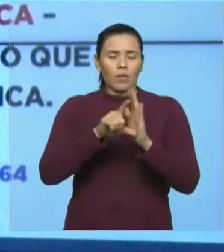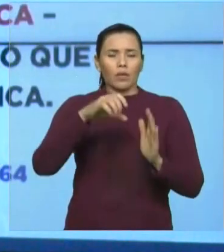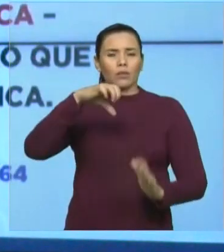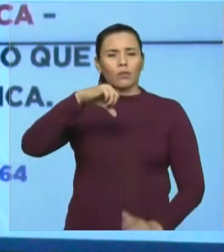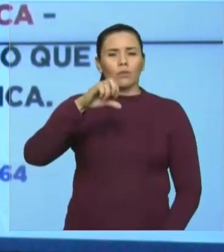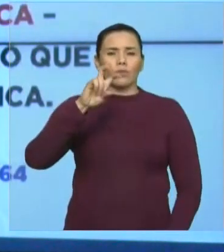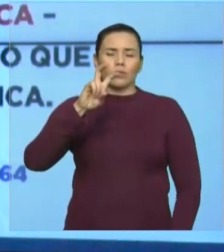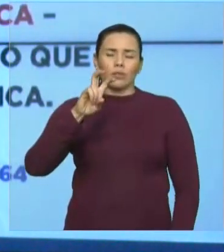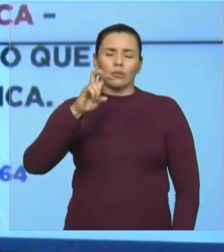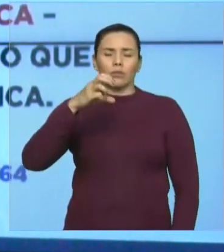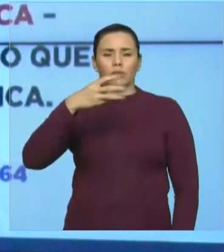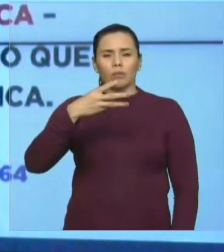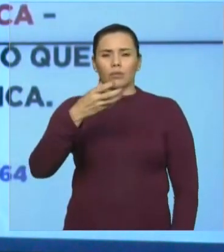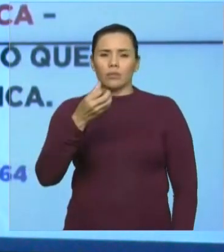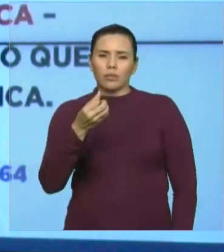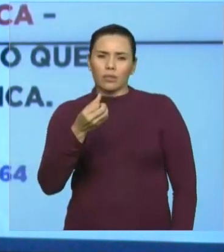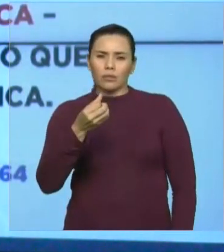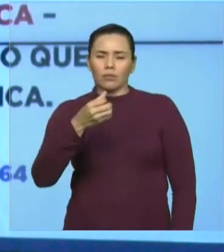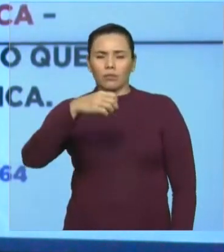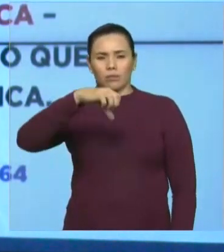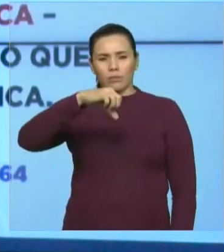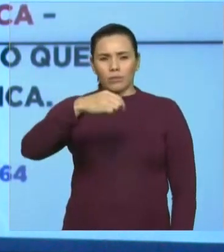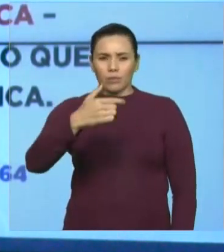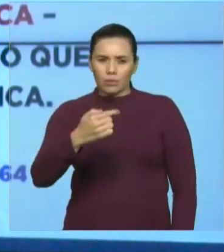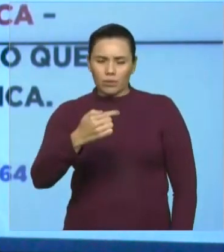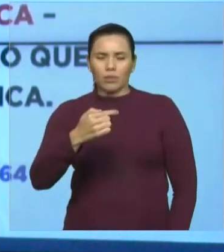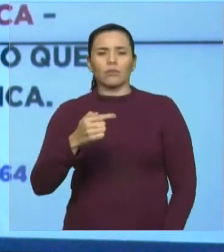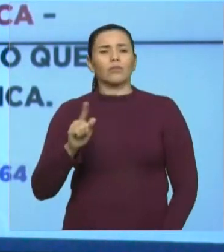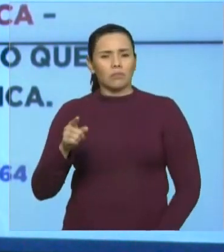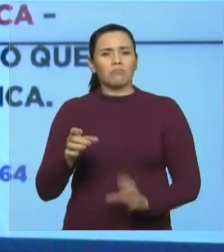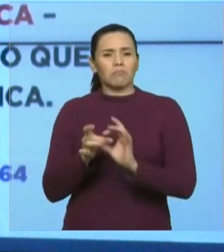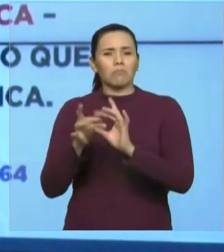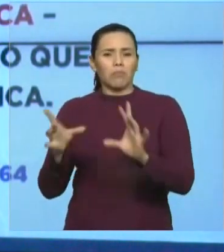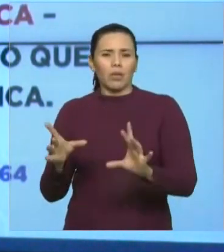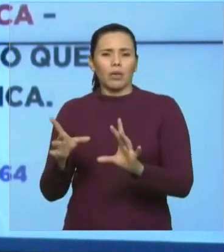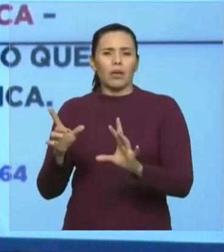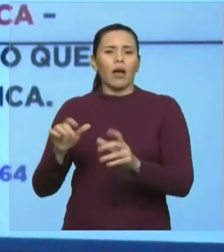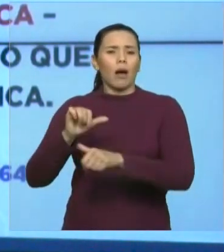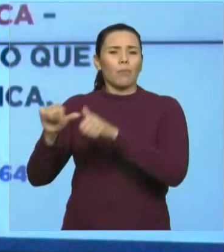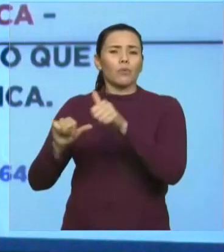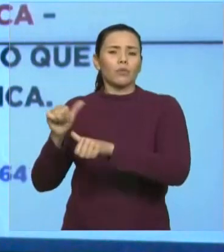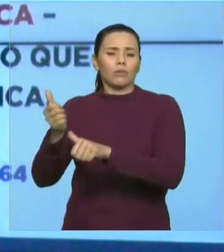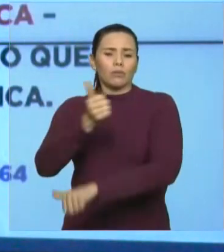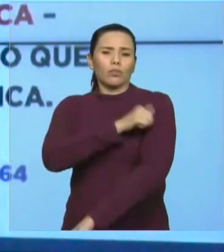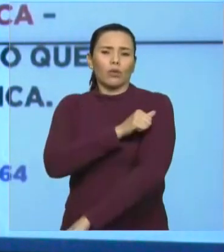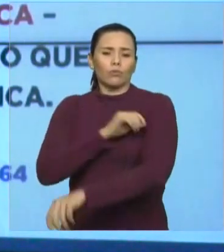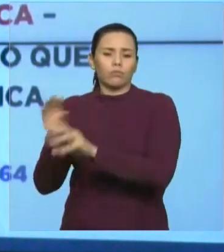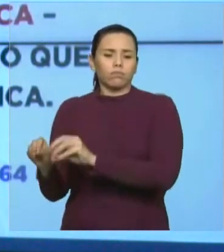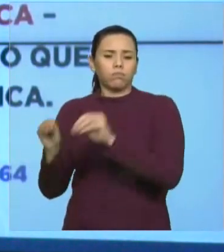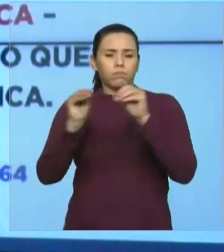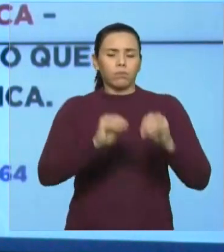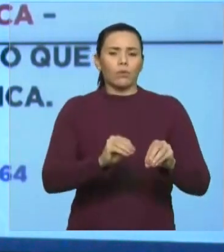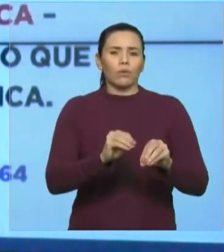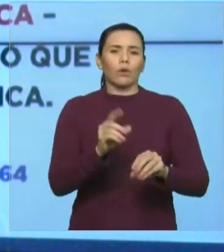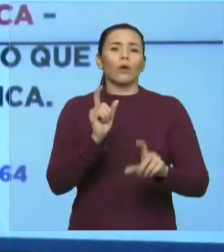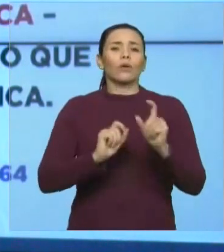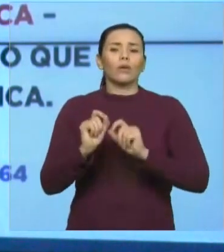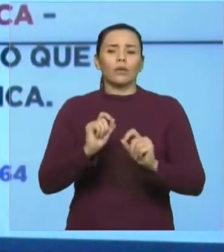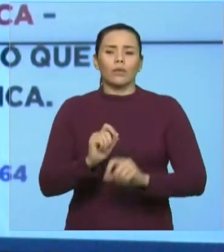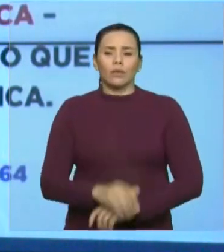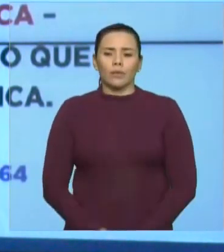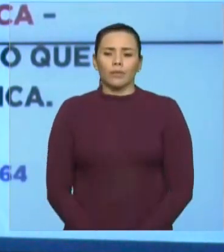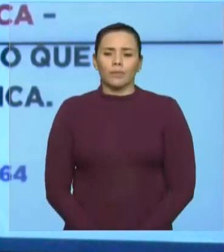9.536 de 97, que viabiliza a transferência dos alunos, ela pressupõe a observância da natureza